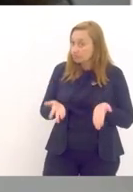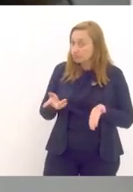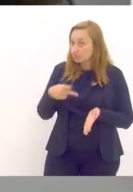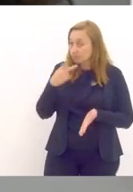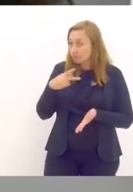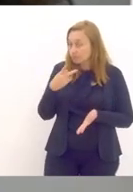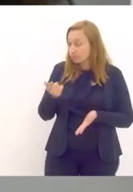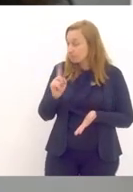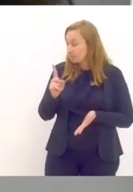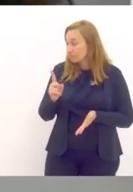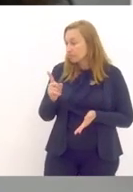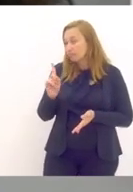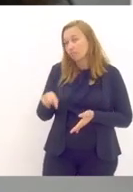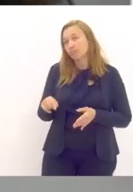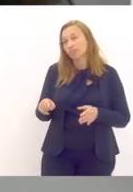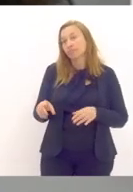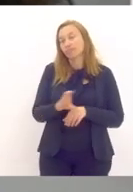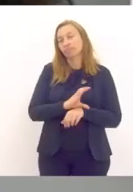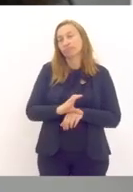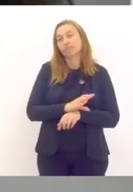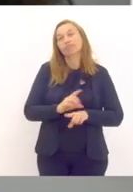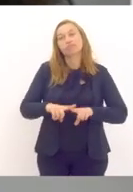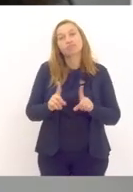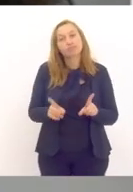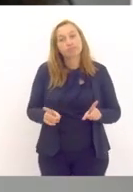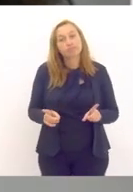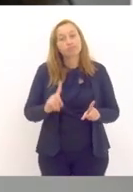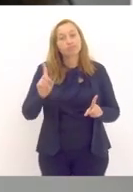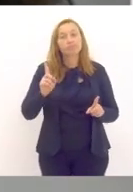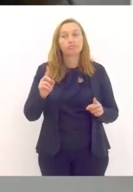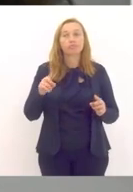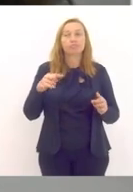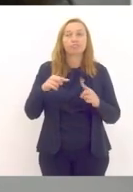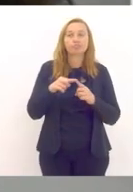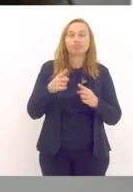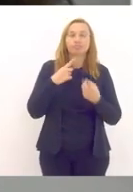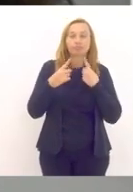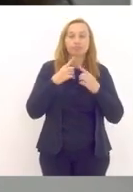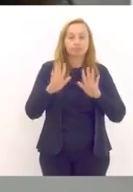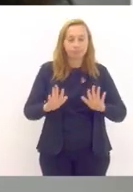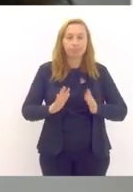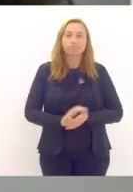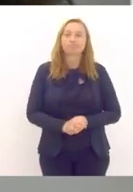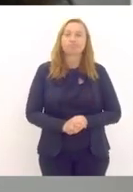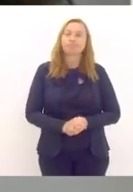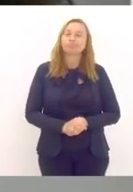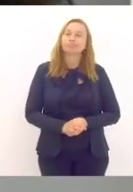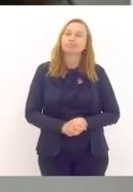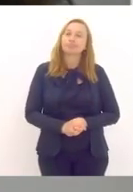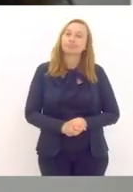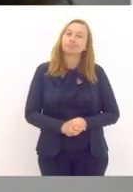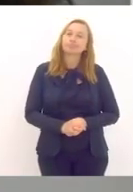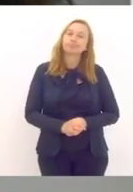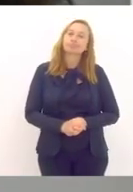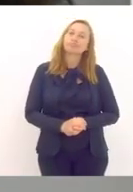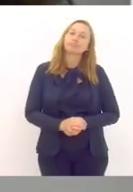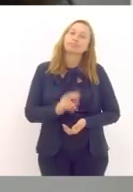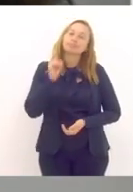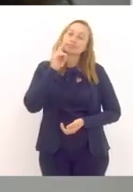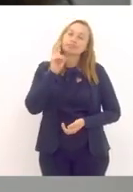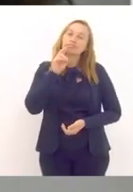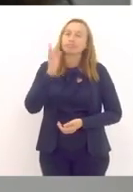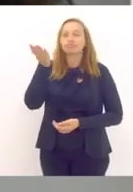inconstitucional. Bom, mas que não é objeto de discussão. Estamos fazendo essa regressão ao